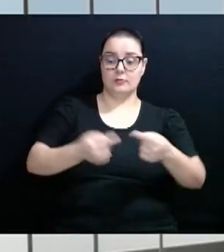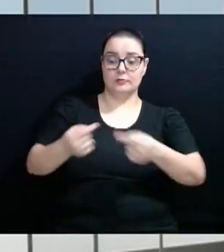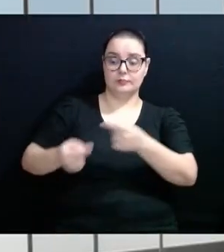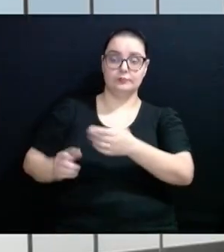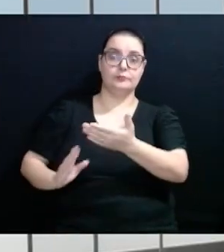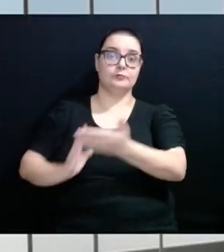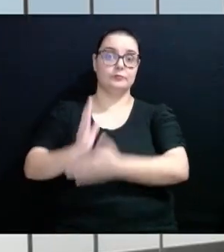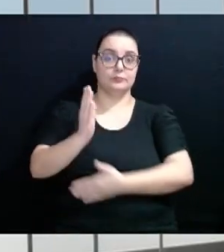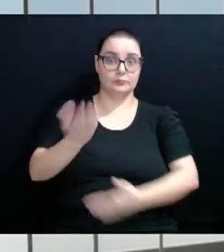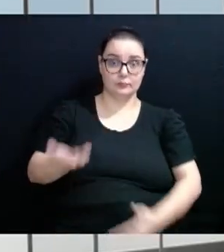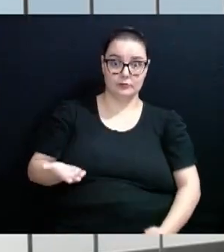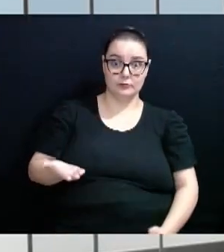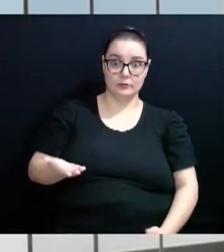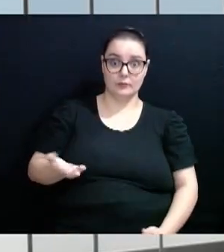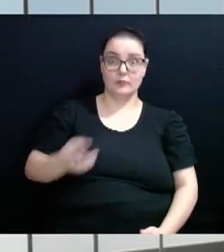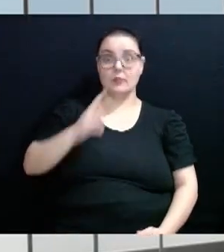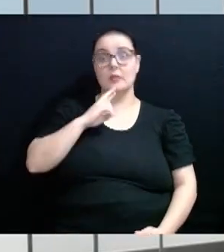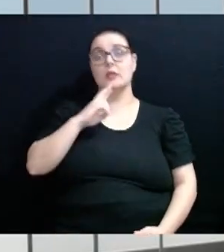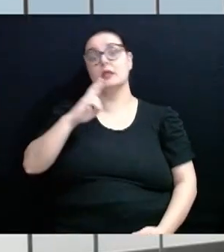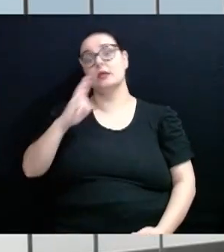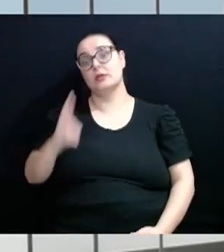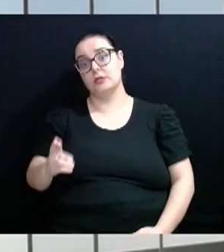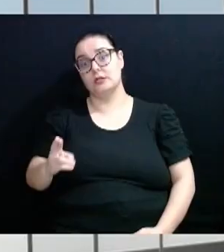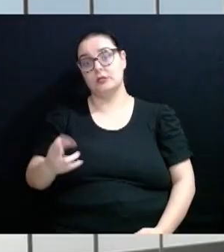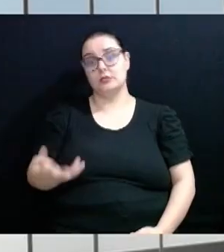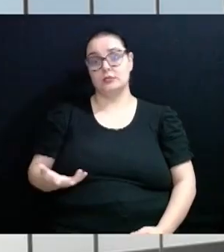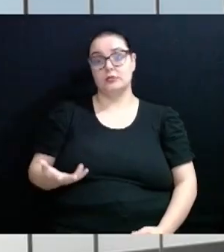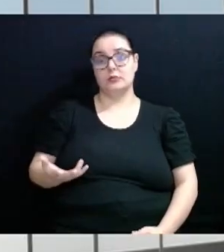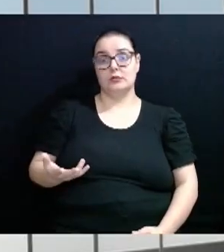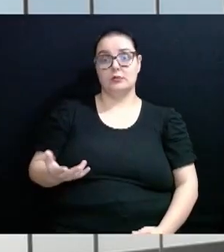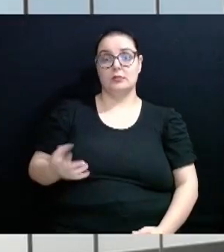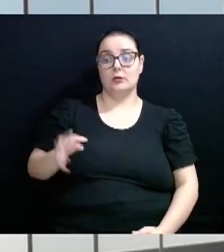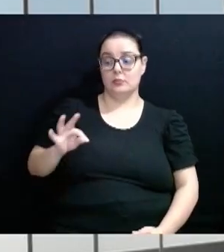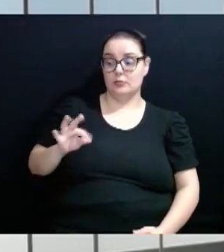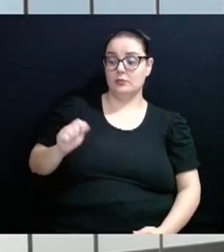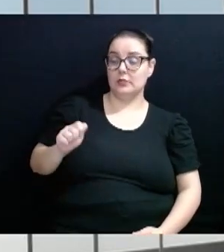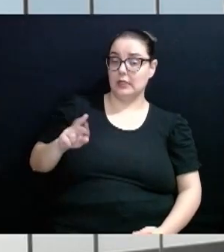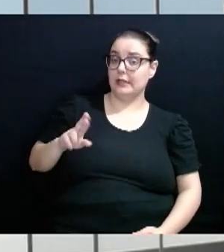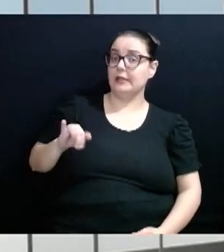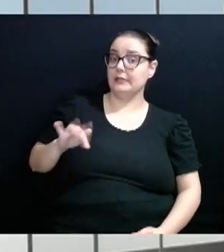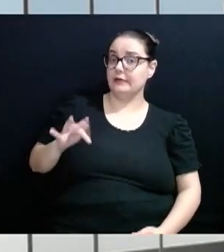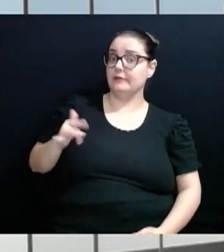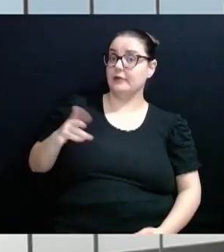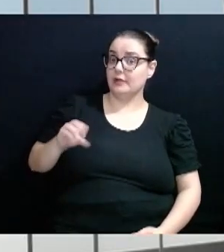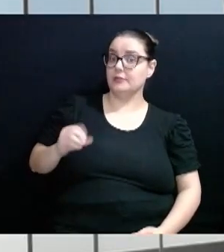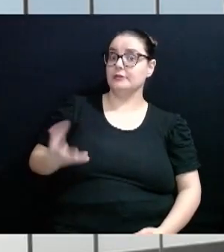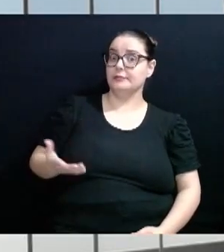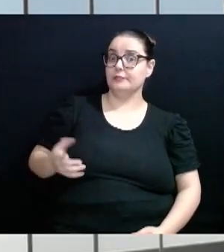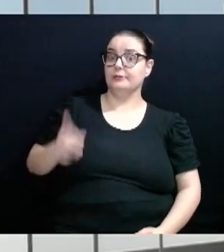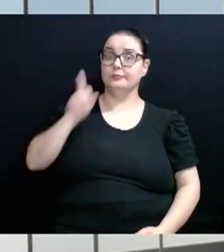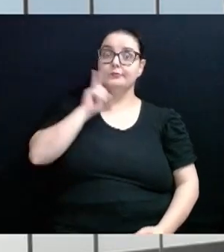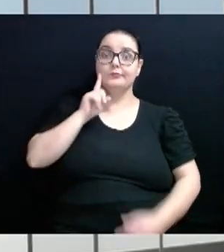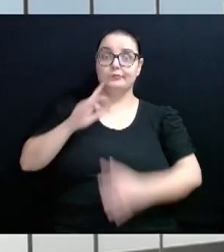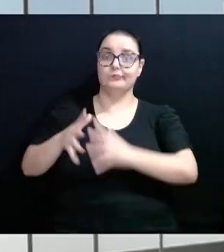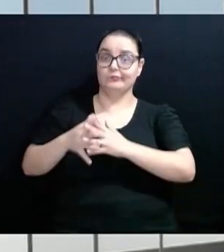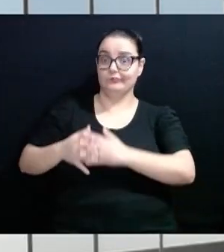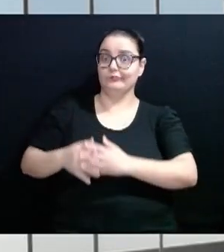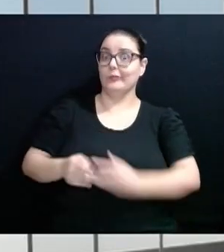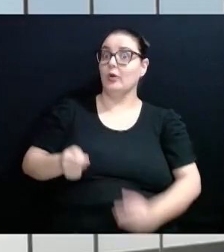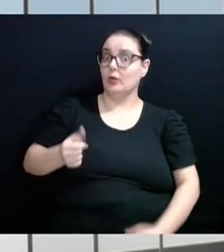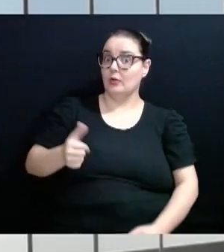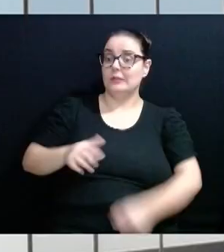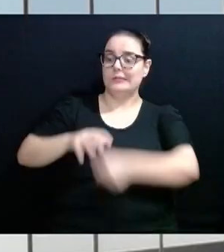em resposta, né, ao tarifaço americano, né, quase uma agressão econômica